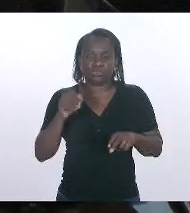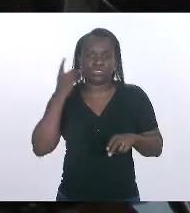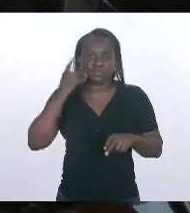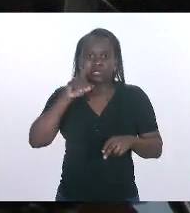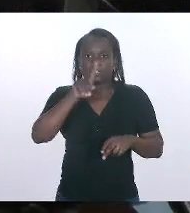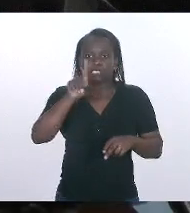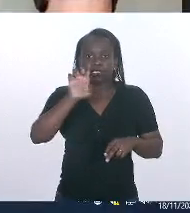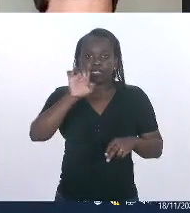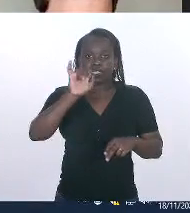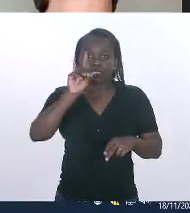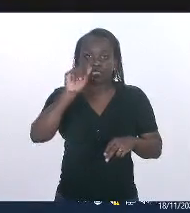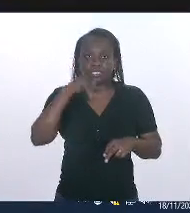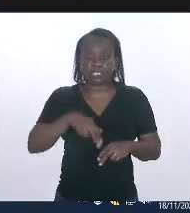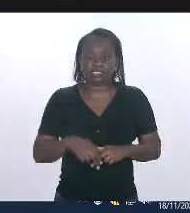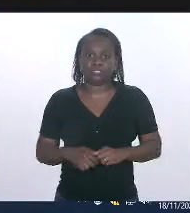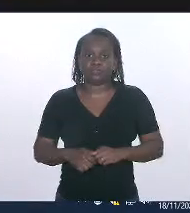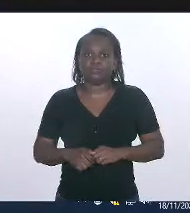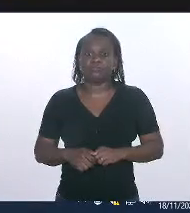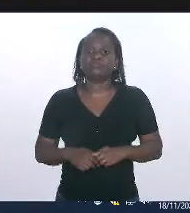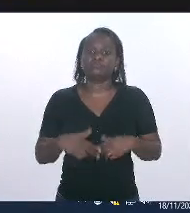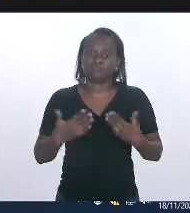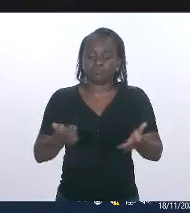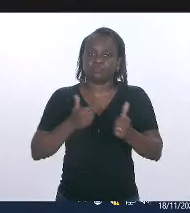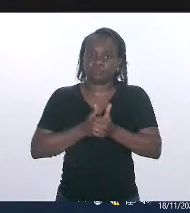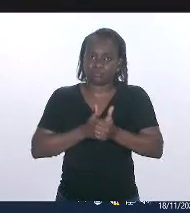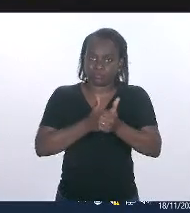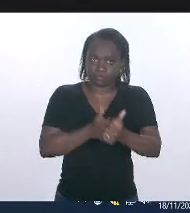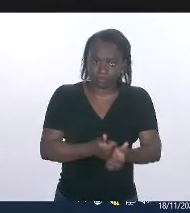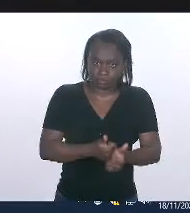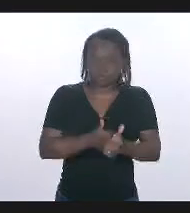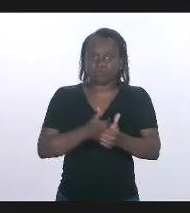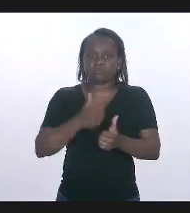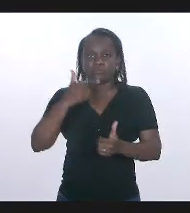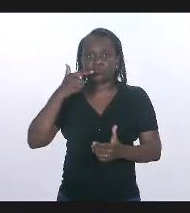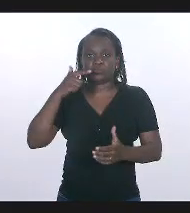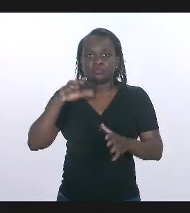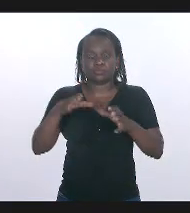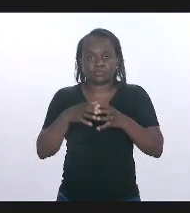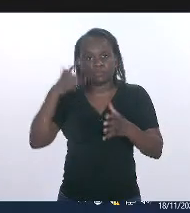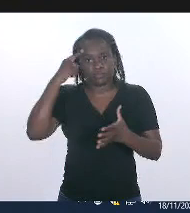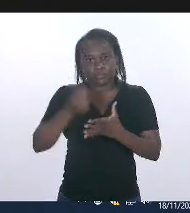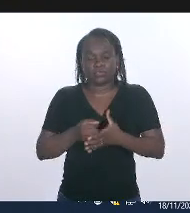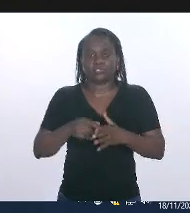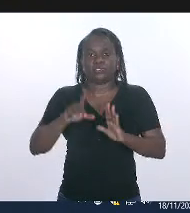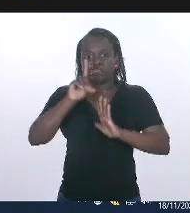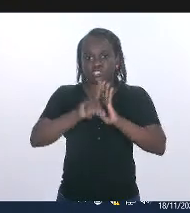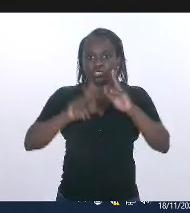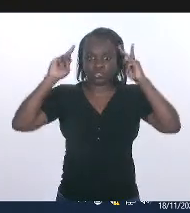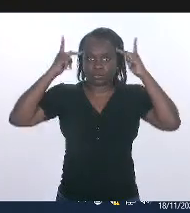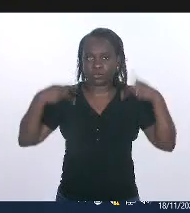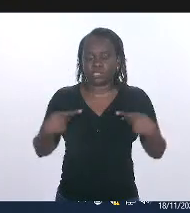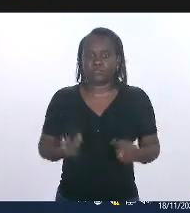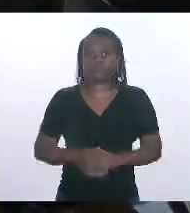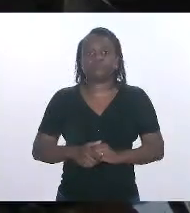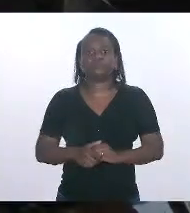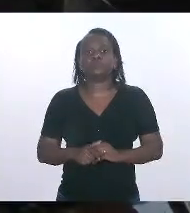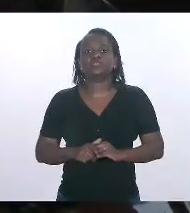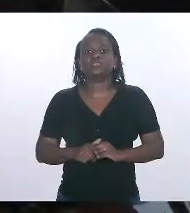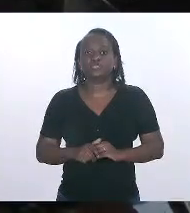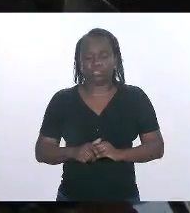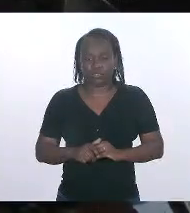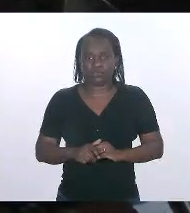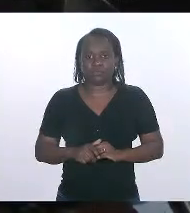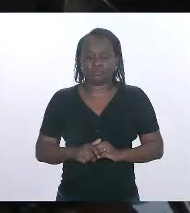Zeidan. Eu vou seguir o parecer da Comissão de Direitos Humanos, presidente. Pela Comissão de